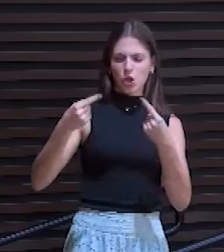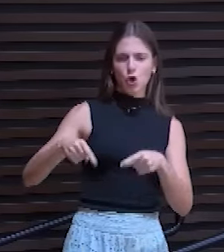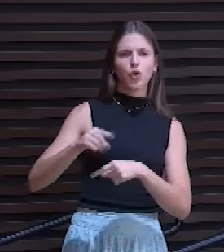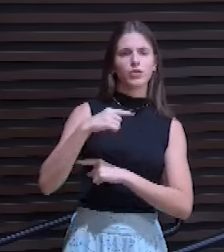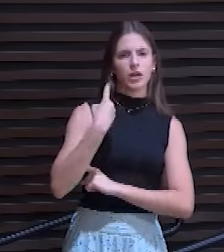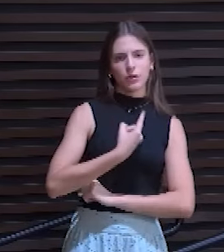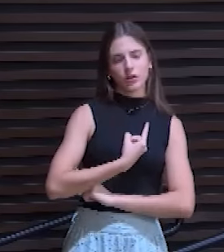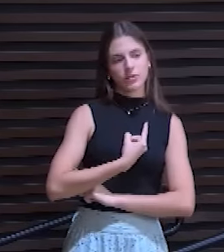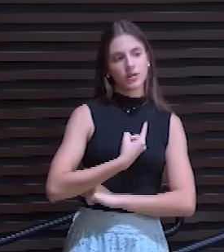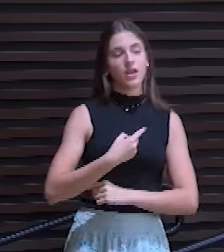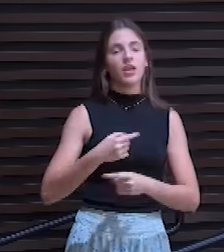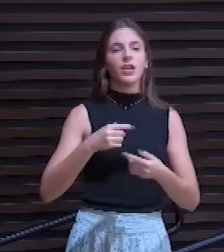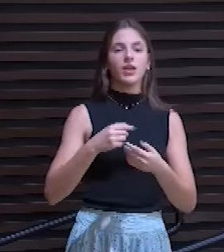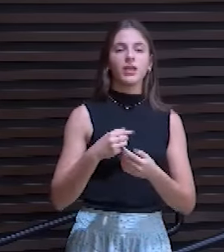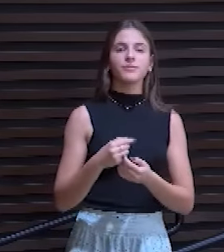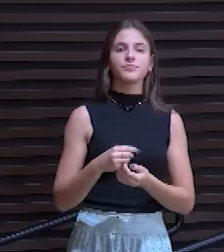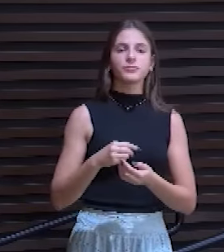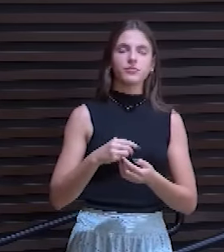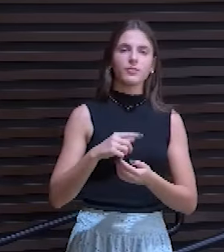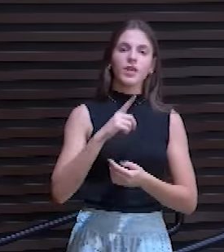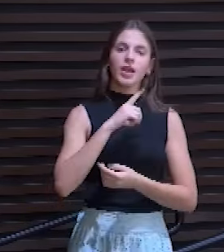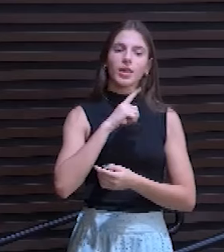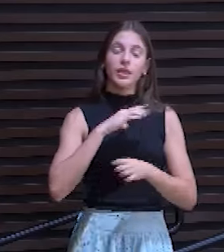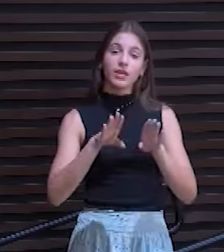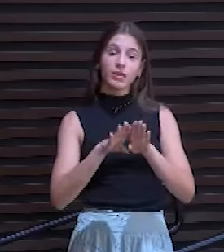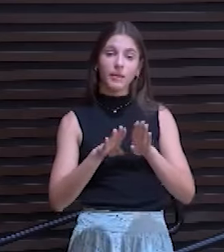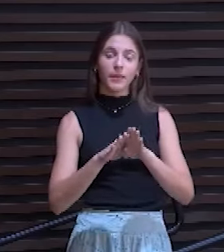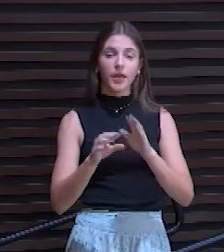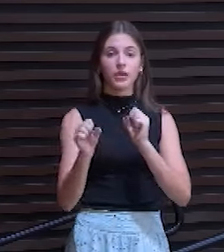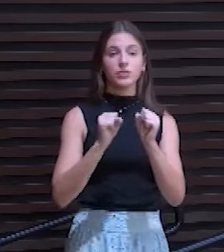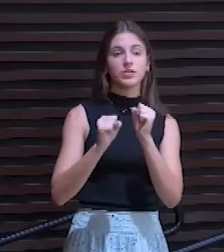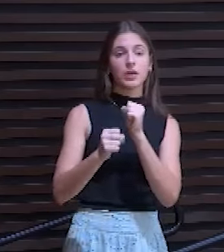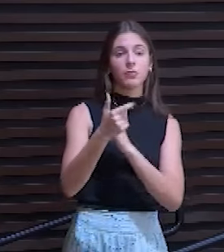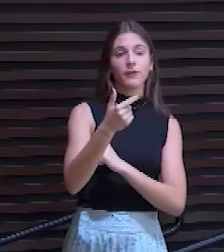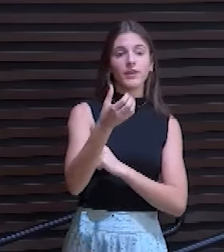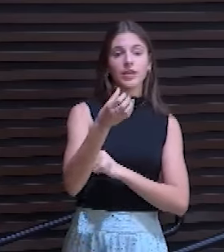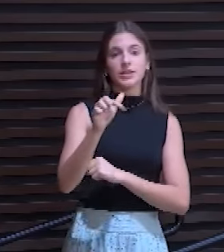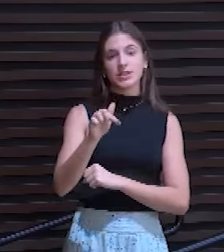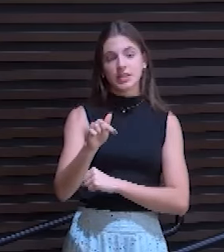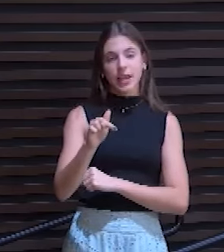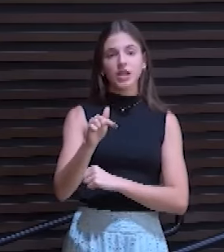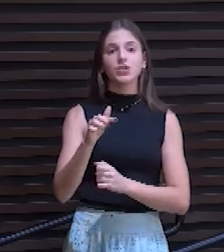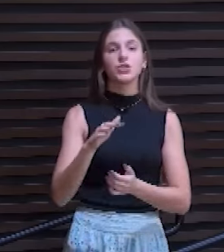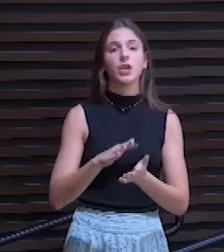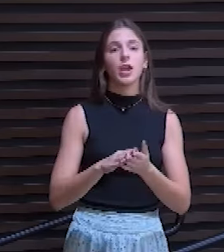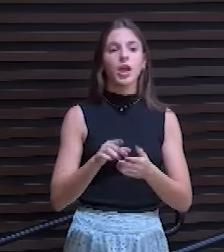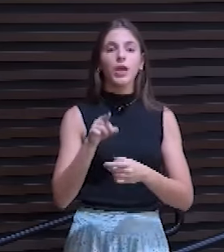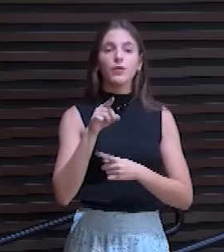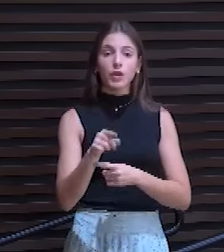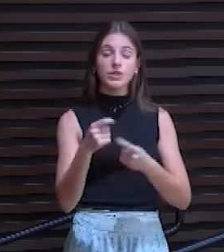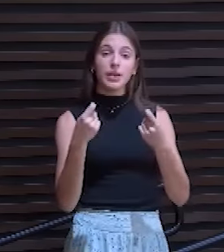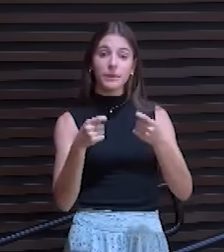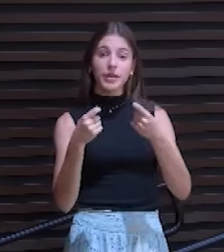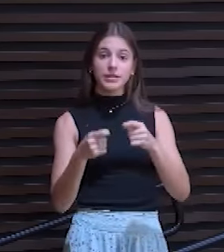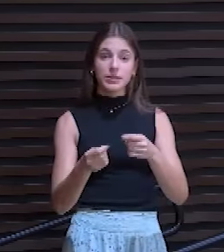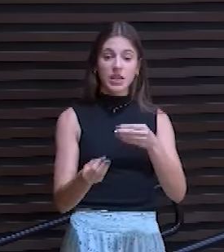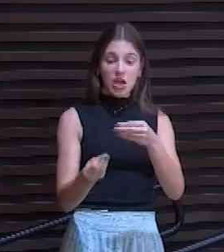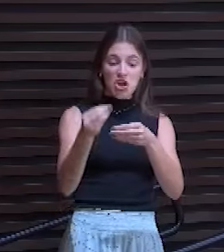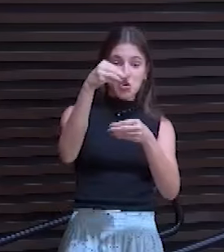e vários textos, o Salmo 27, 1, vários. O que você precisa fazer? Incutir esse texto no coração dos